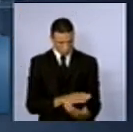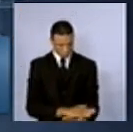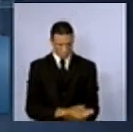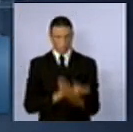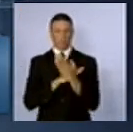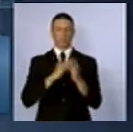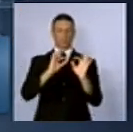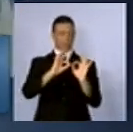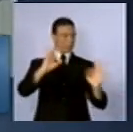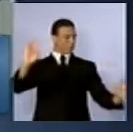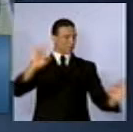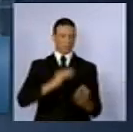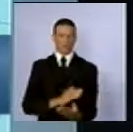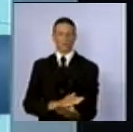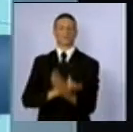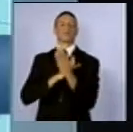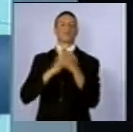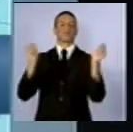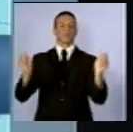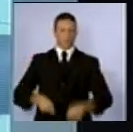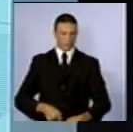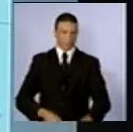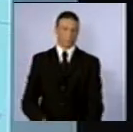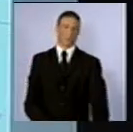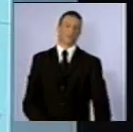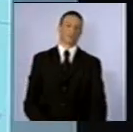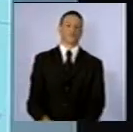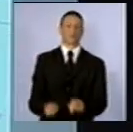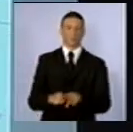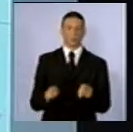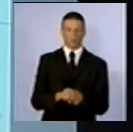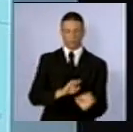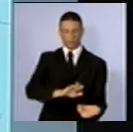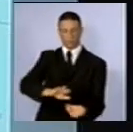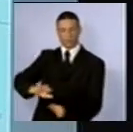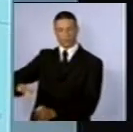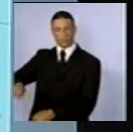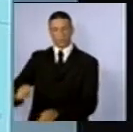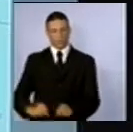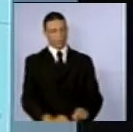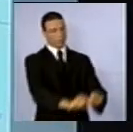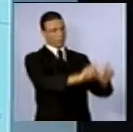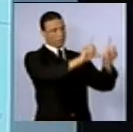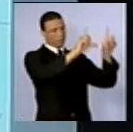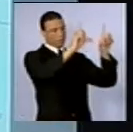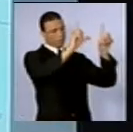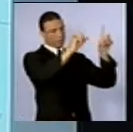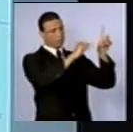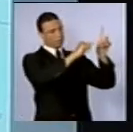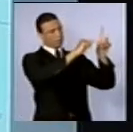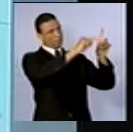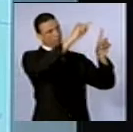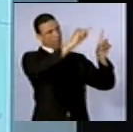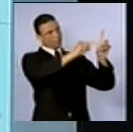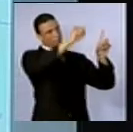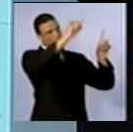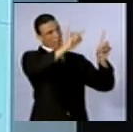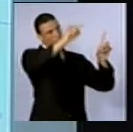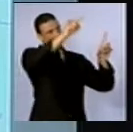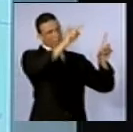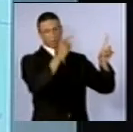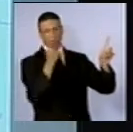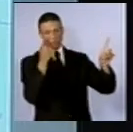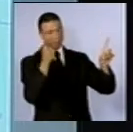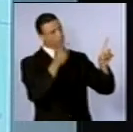próxima então Aqui nós temos um um descritivo né uma análise descritiva né dos casos e